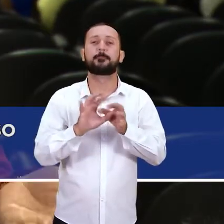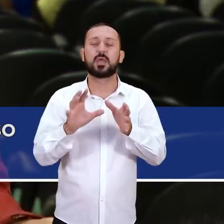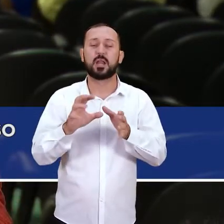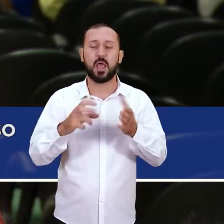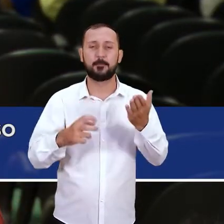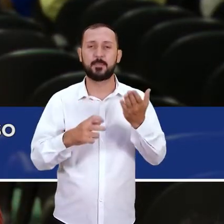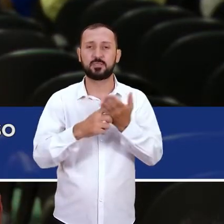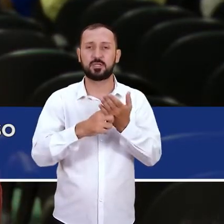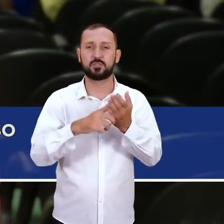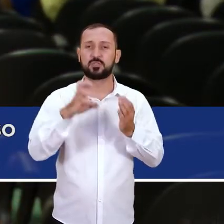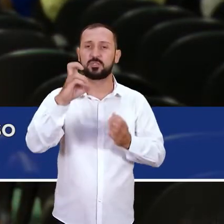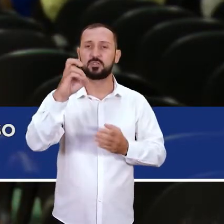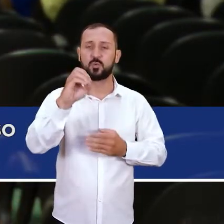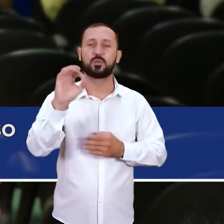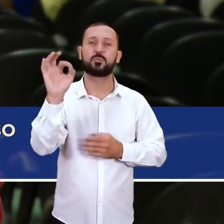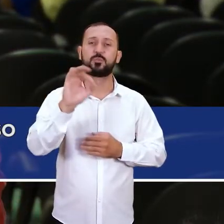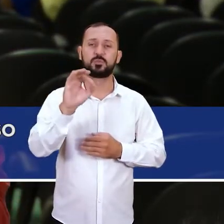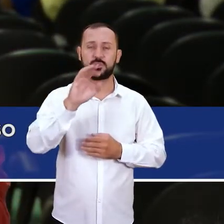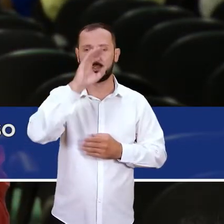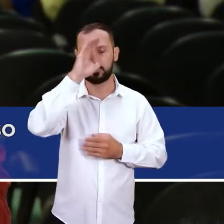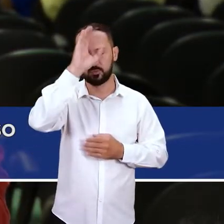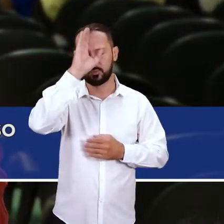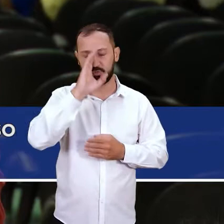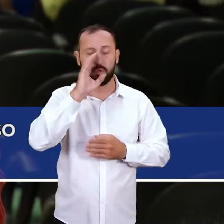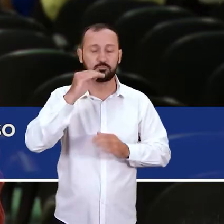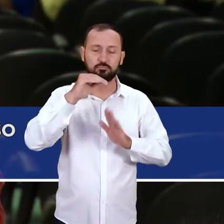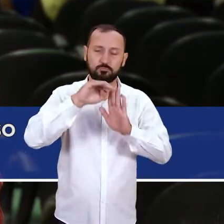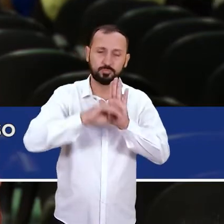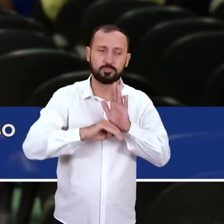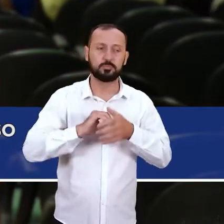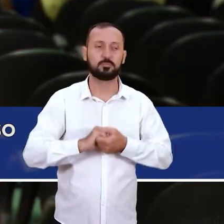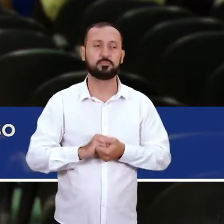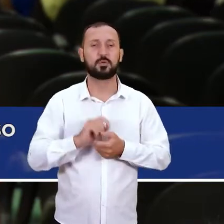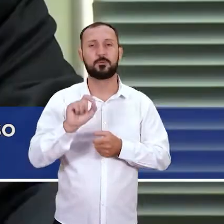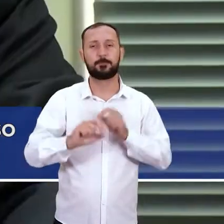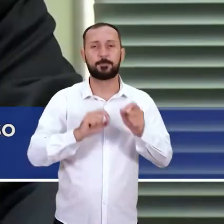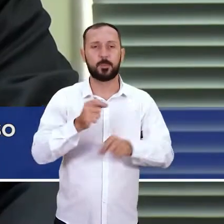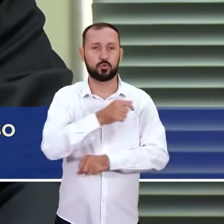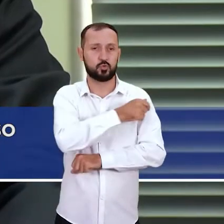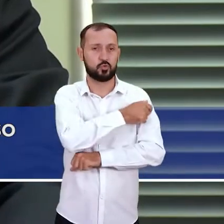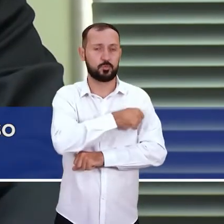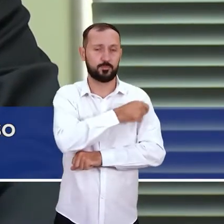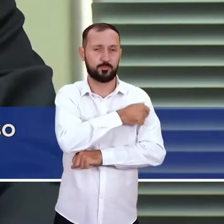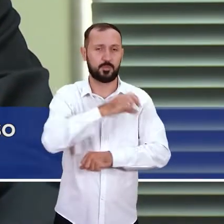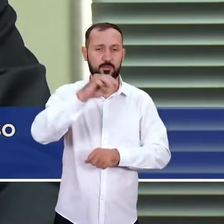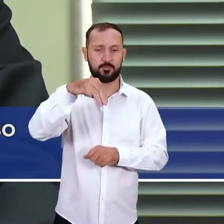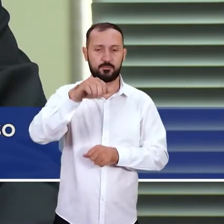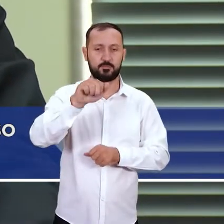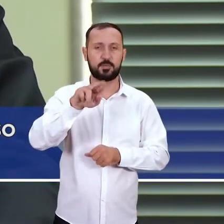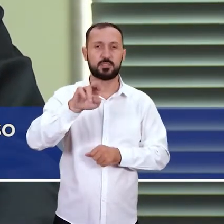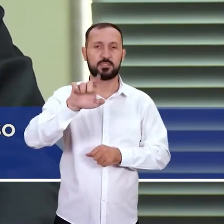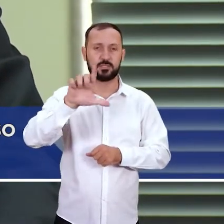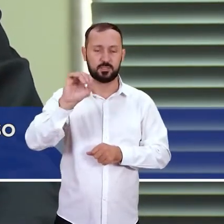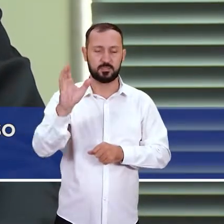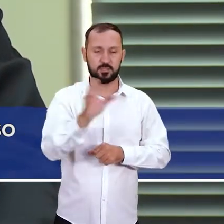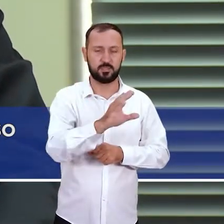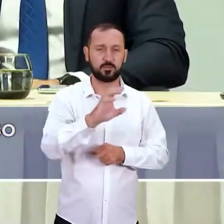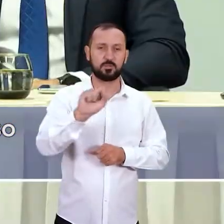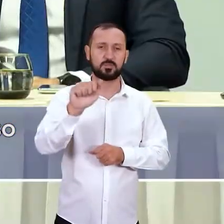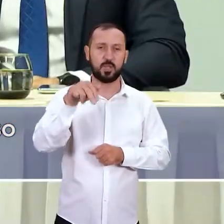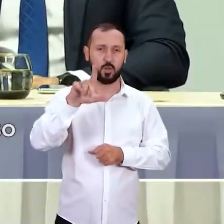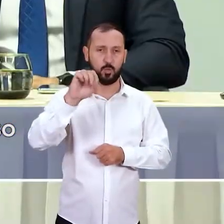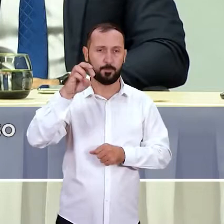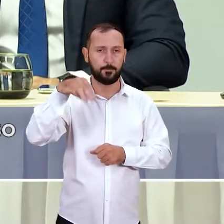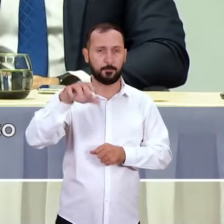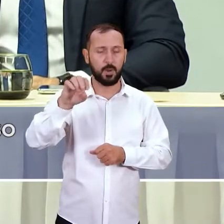devem disponibilizar a passagem com 50% de desconto. Segundo o superintendente do PROCON, Marcelo Salomão,